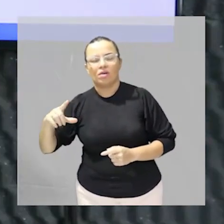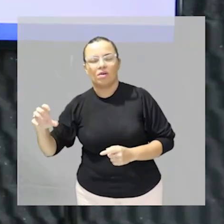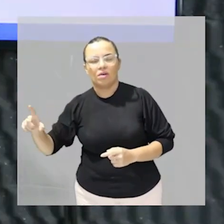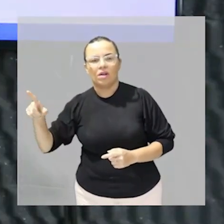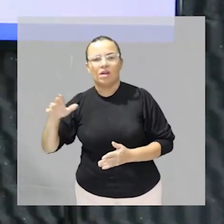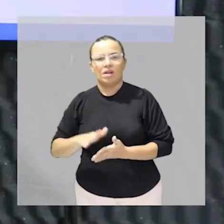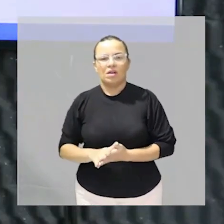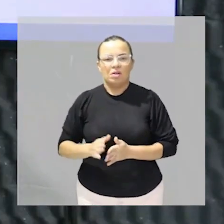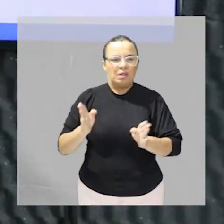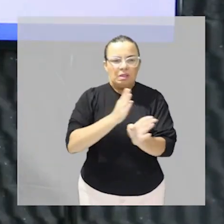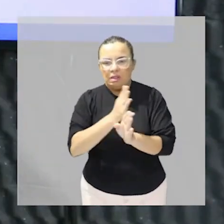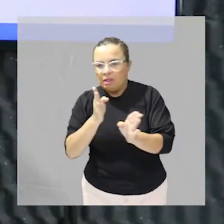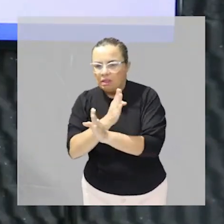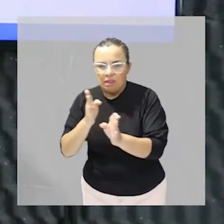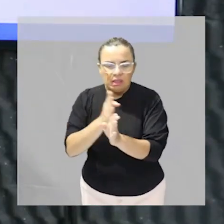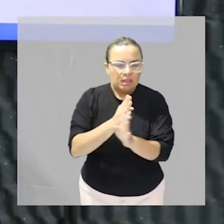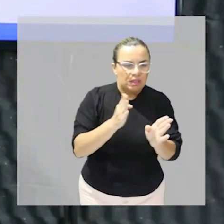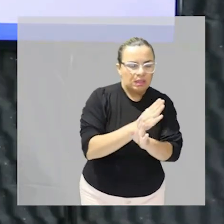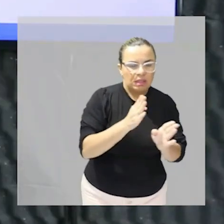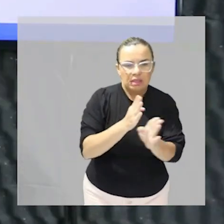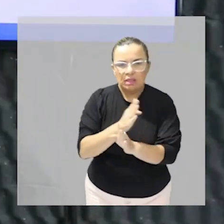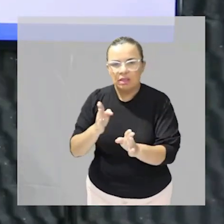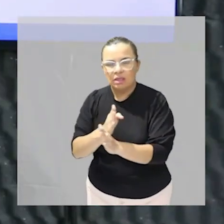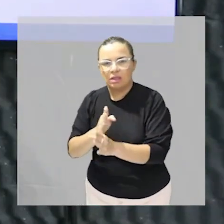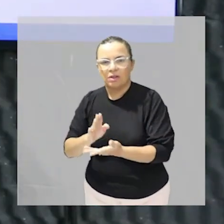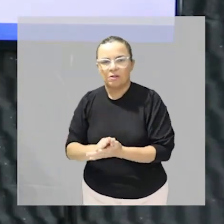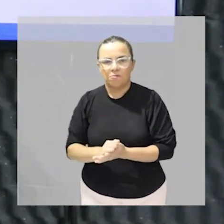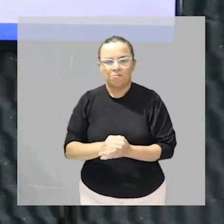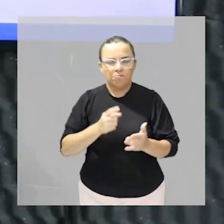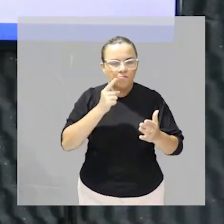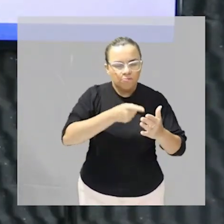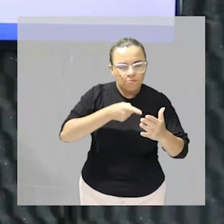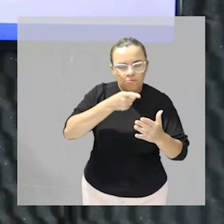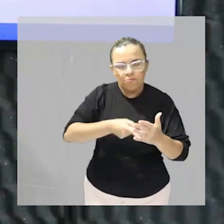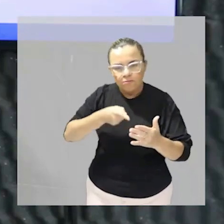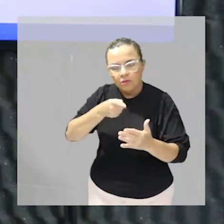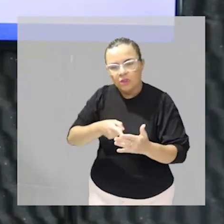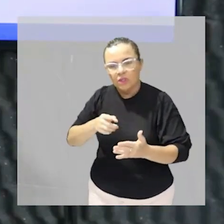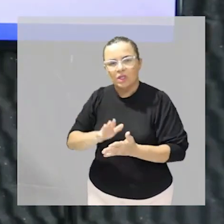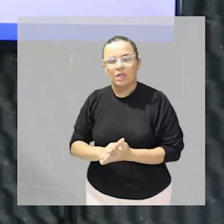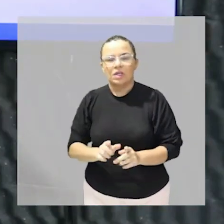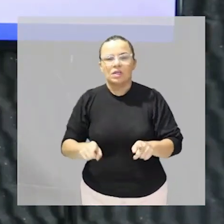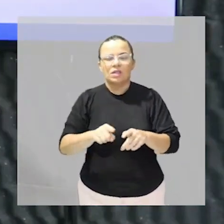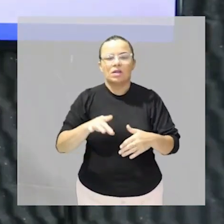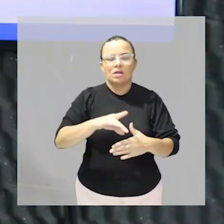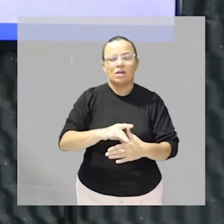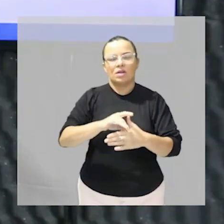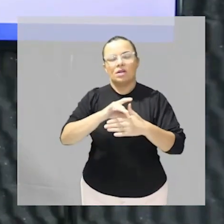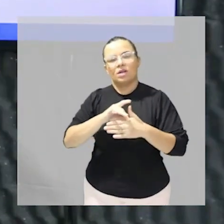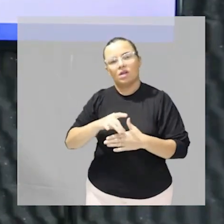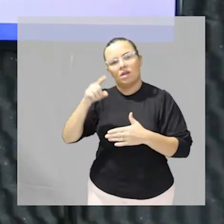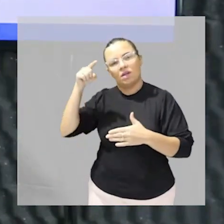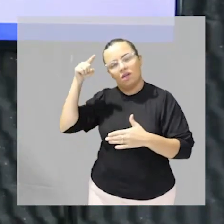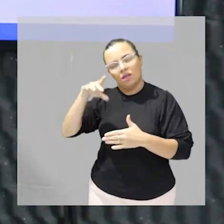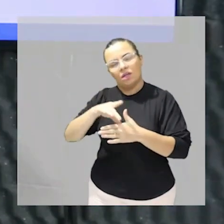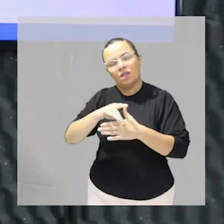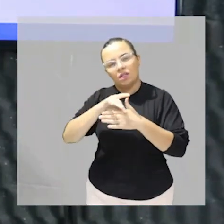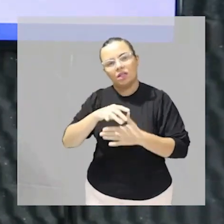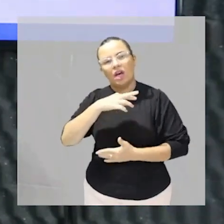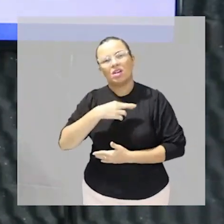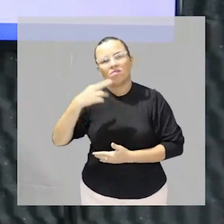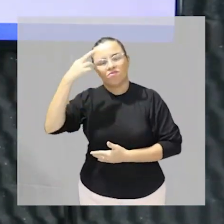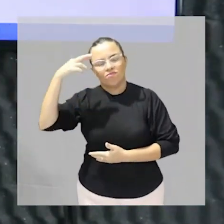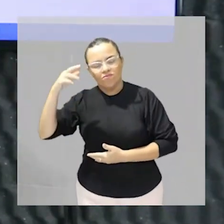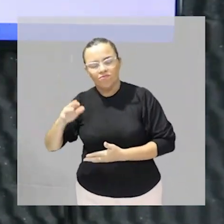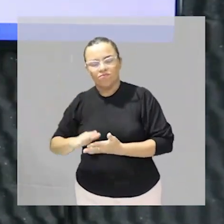né? Basicamente de líderes espirituais ligados às chamadas religiões de matriz africana. Né? Então, olha